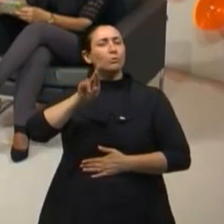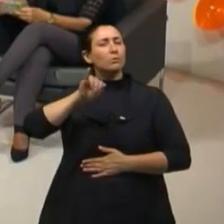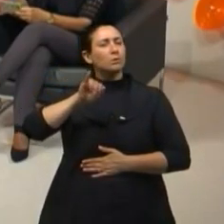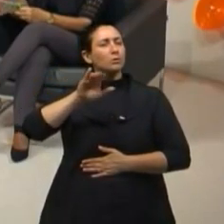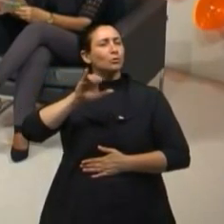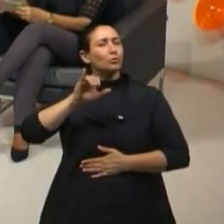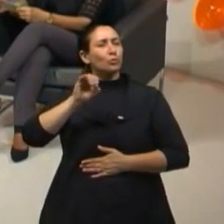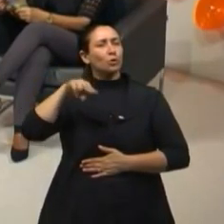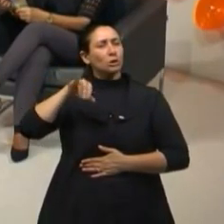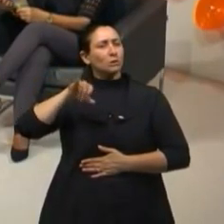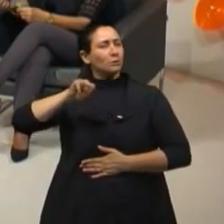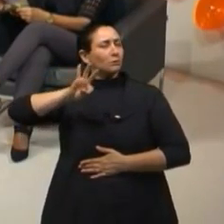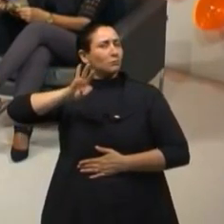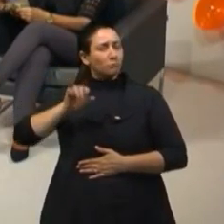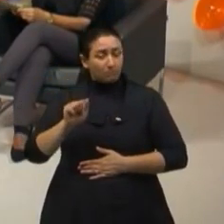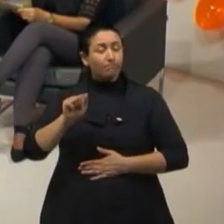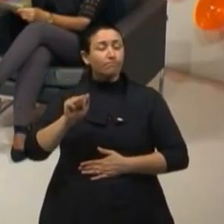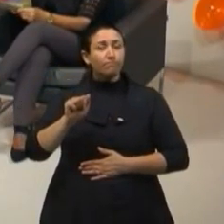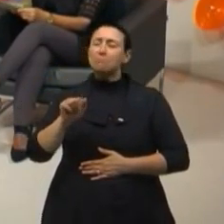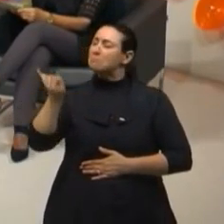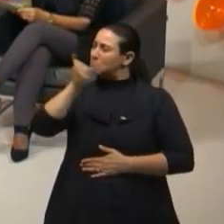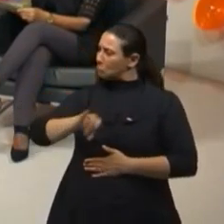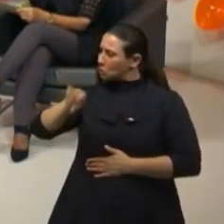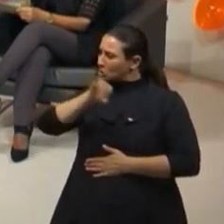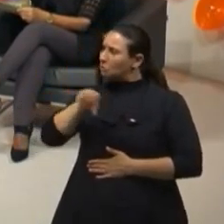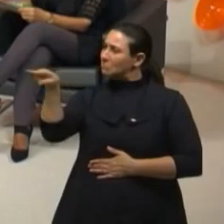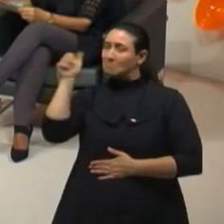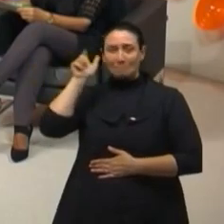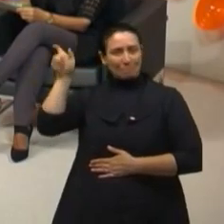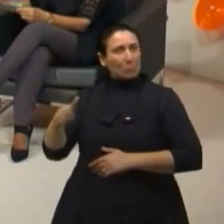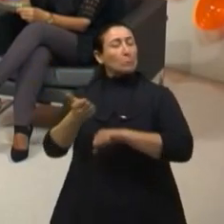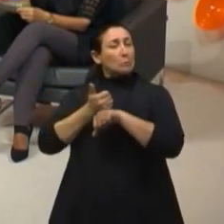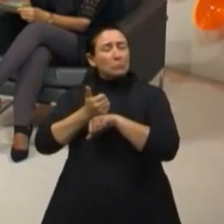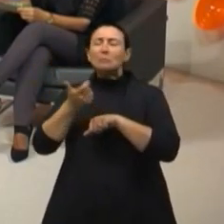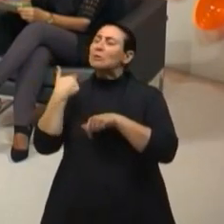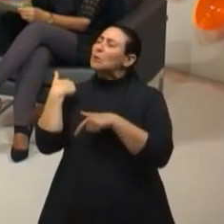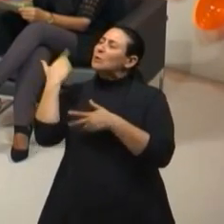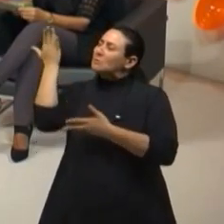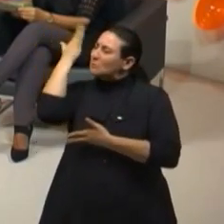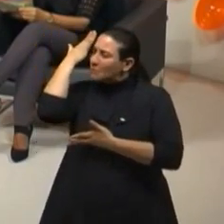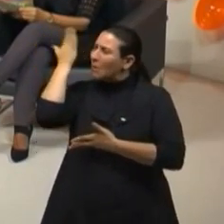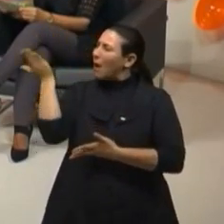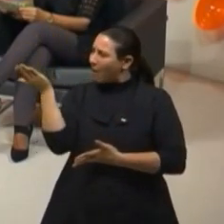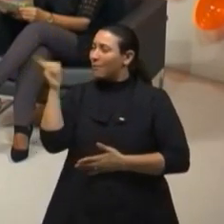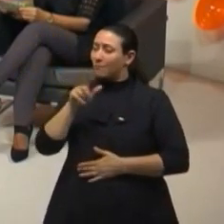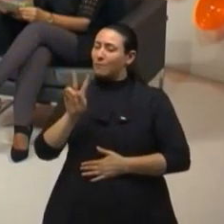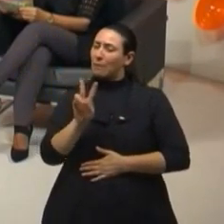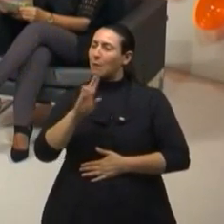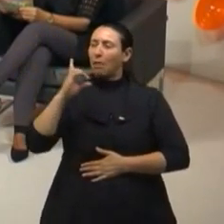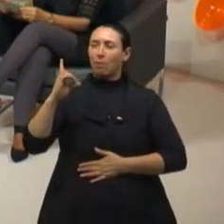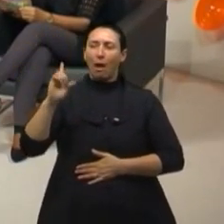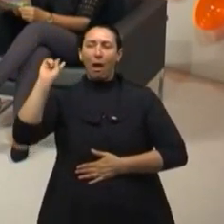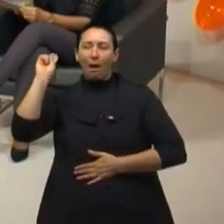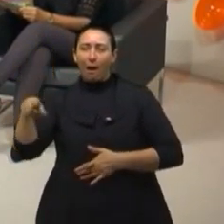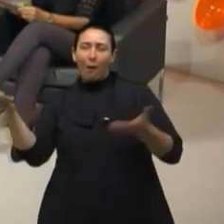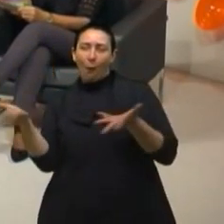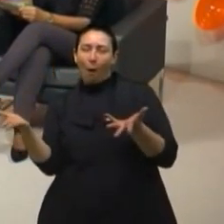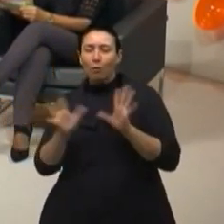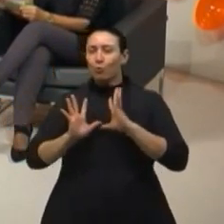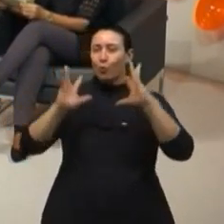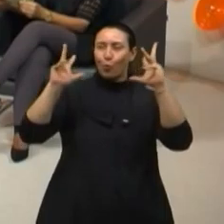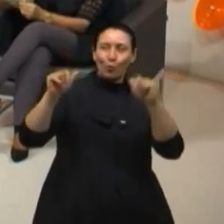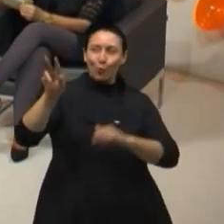programa viva bem pra gente falar de um assunto que tá na pauta vitamina D é a garota do momento é ou não é é a bola da vez é a bola